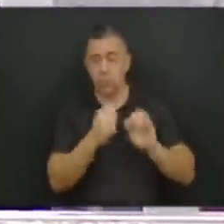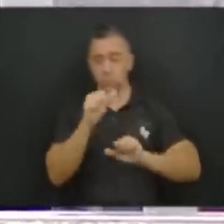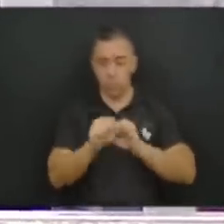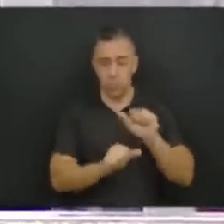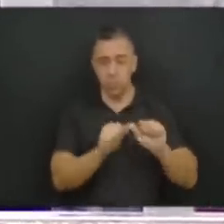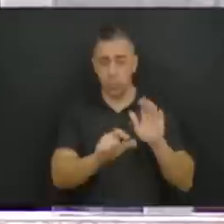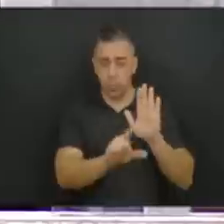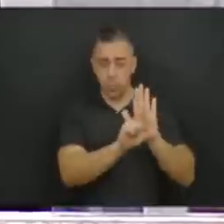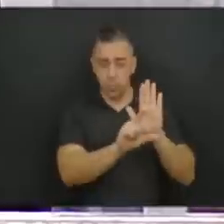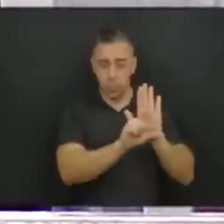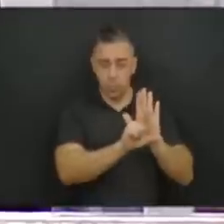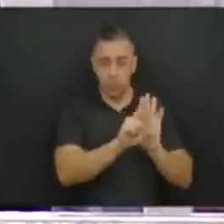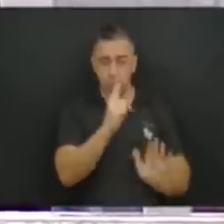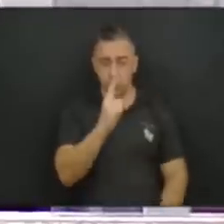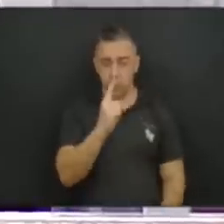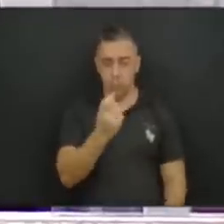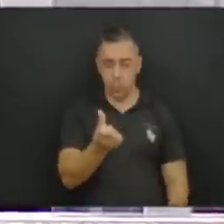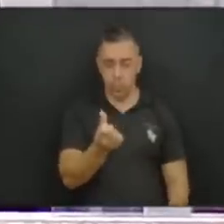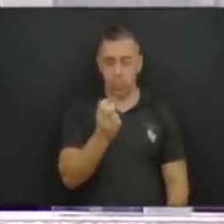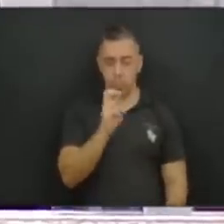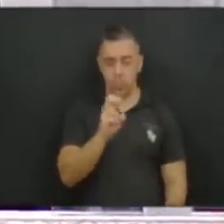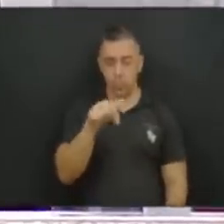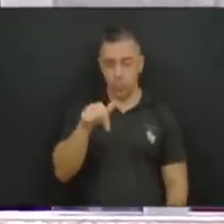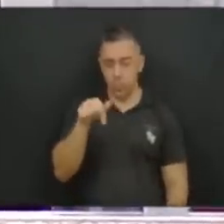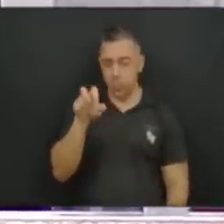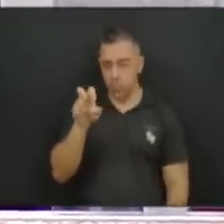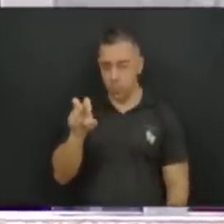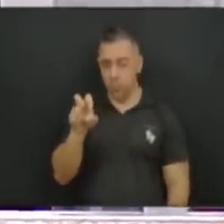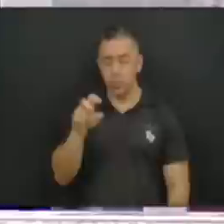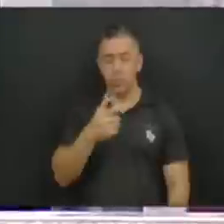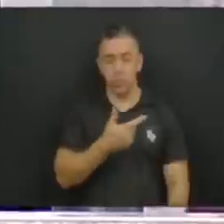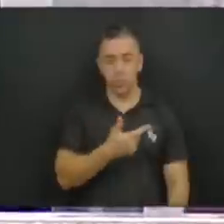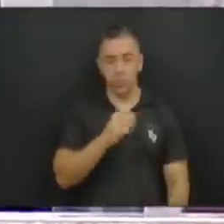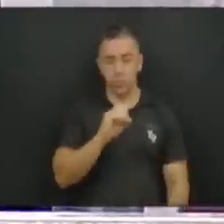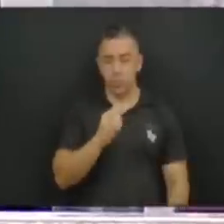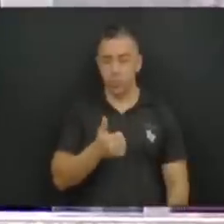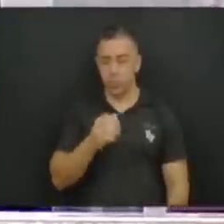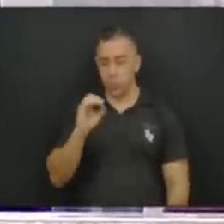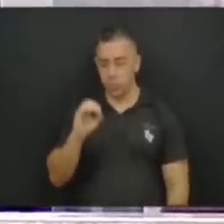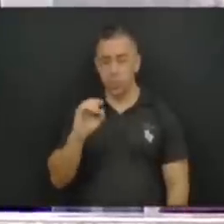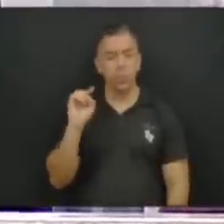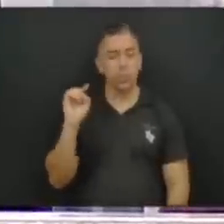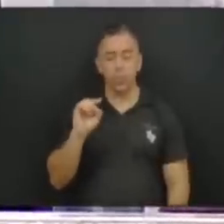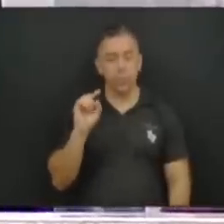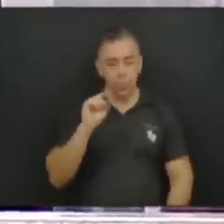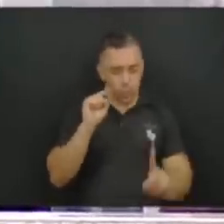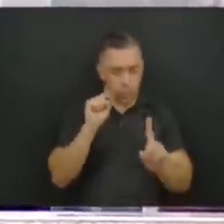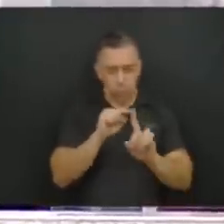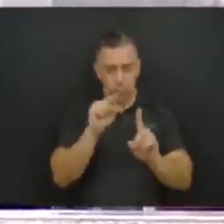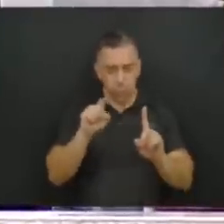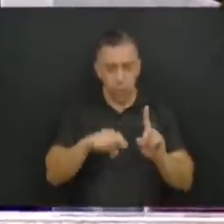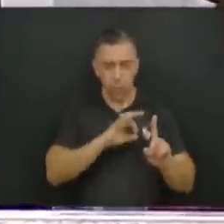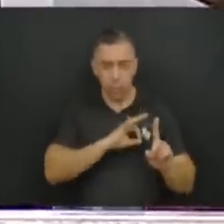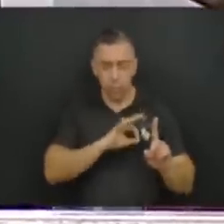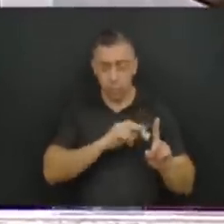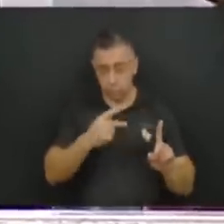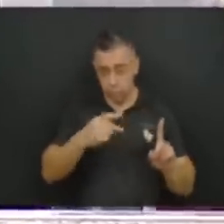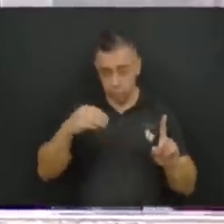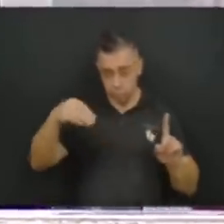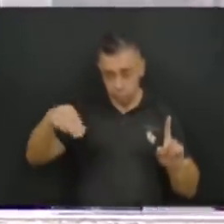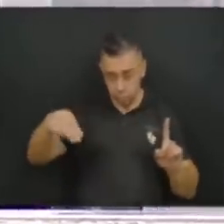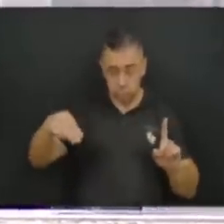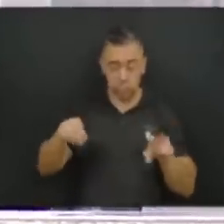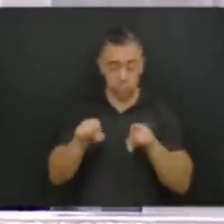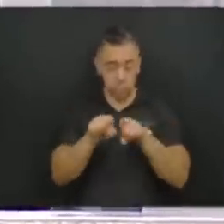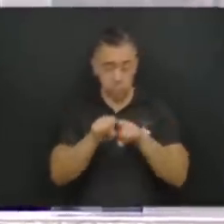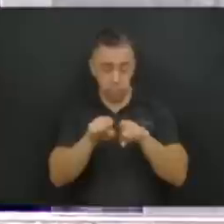altera dispositivos da lei 16.575 de 2010 que dispõe sobre a destinação emissão da Polícia Militar do Estado do